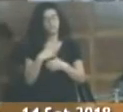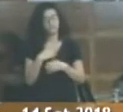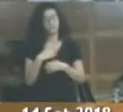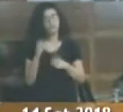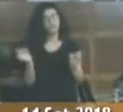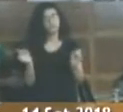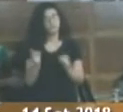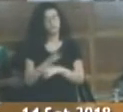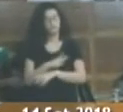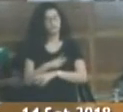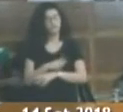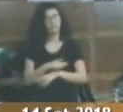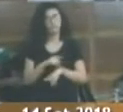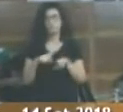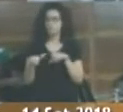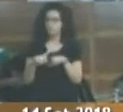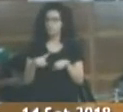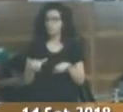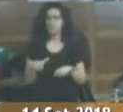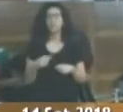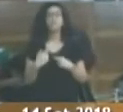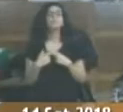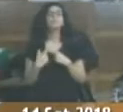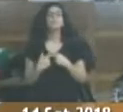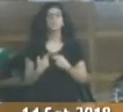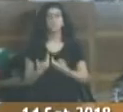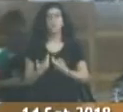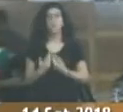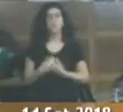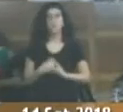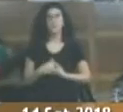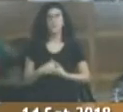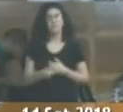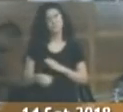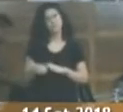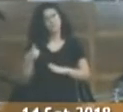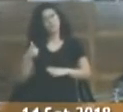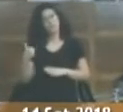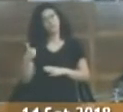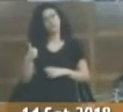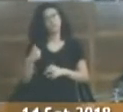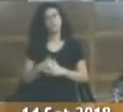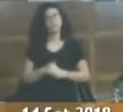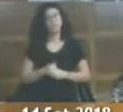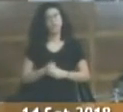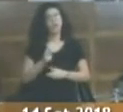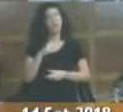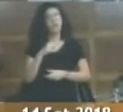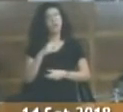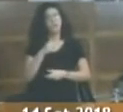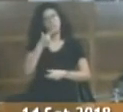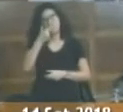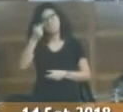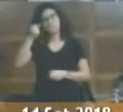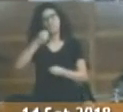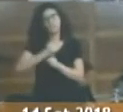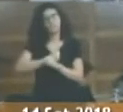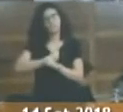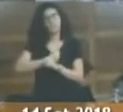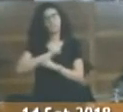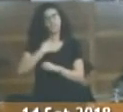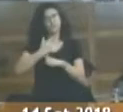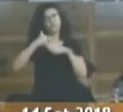capacitado a trabalhar nisso. Por quê? Primeiro, porque nós, ao longo desses 27 anos que